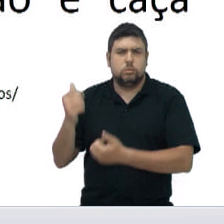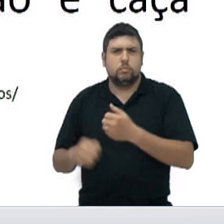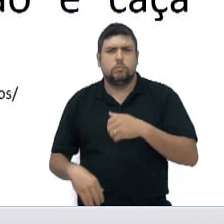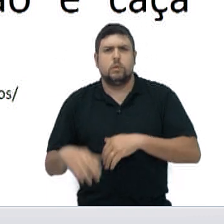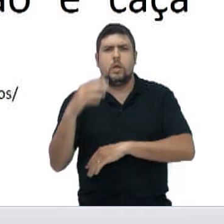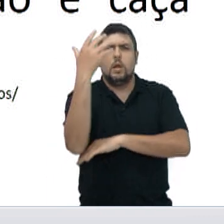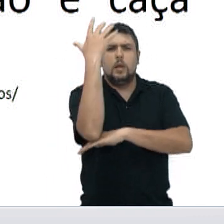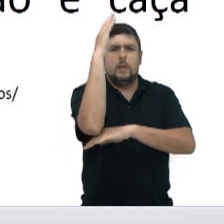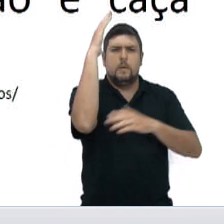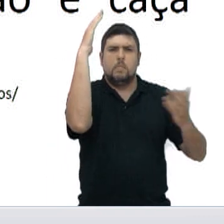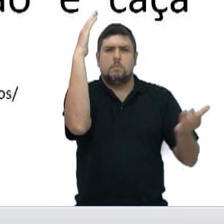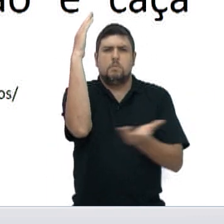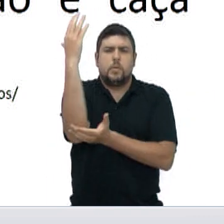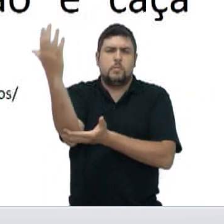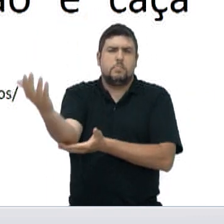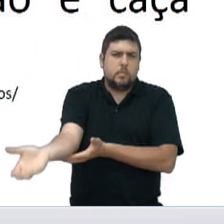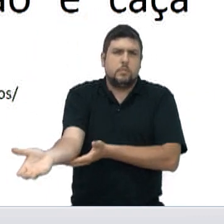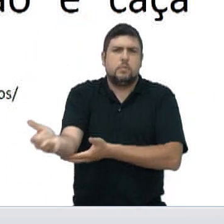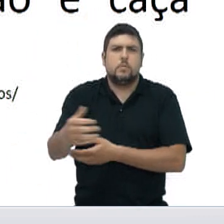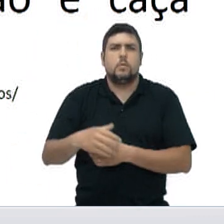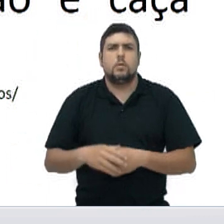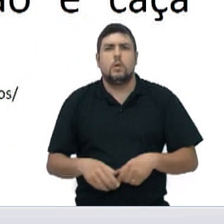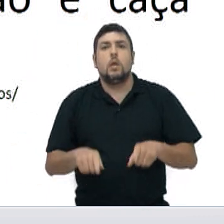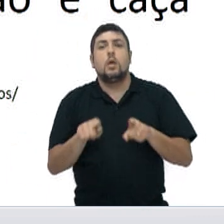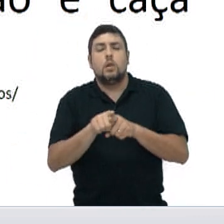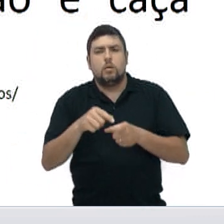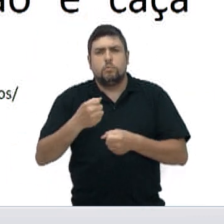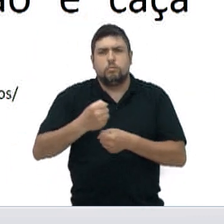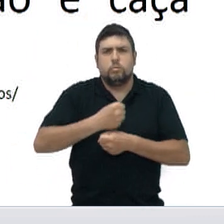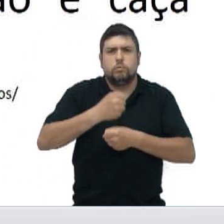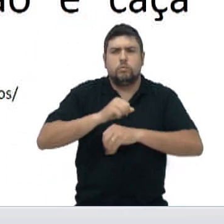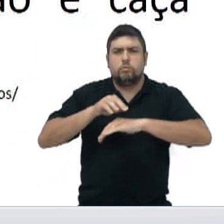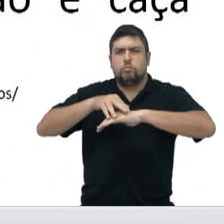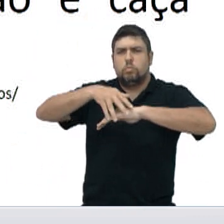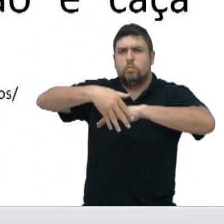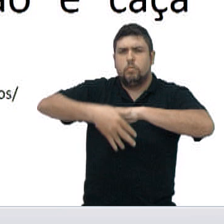desmatamento, construção de hidrelétricas,